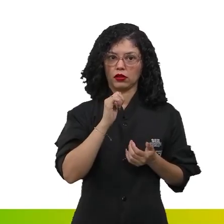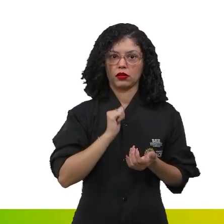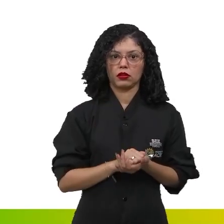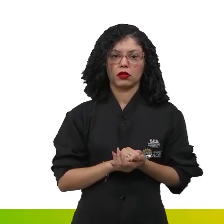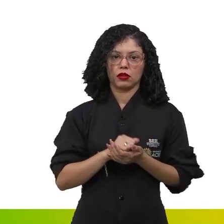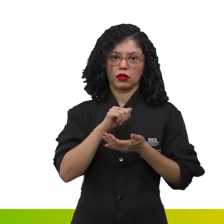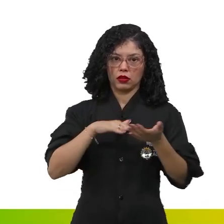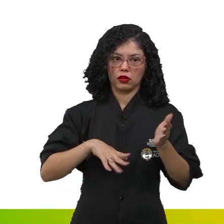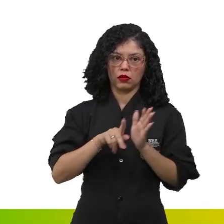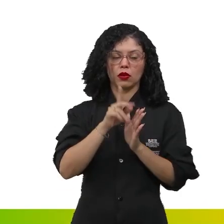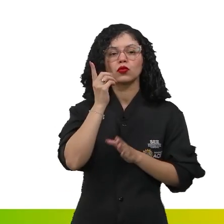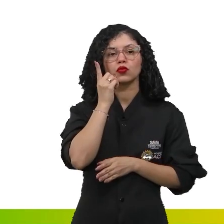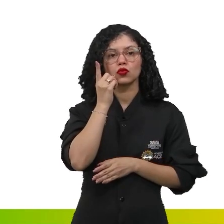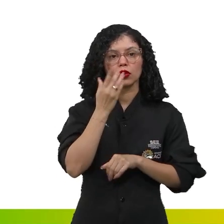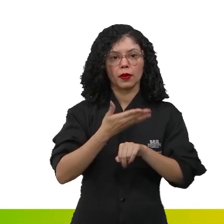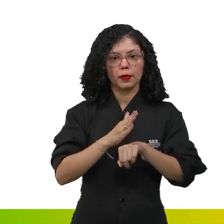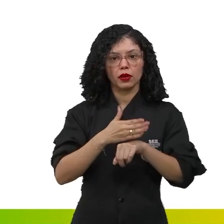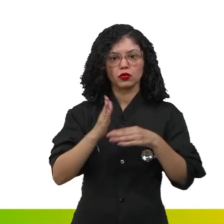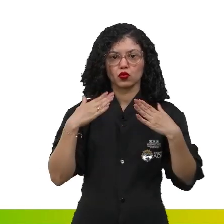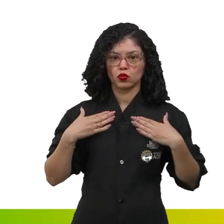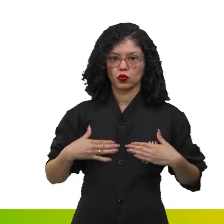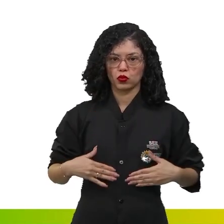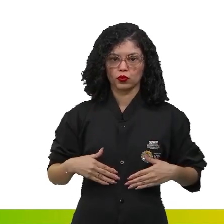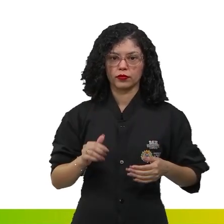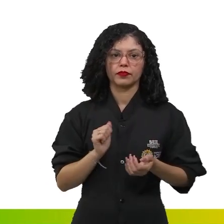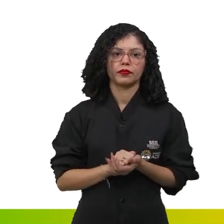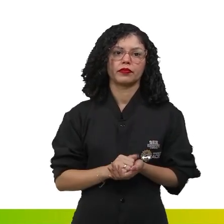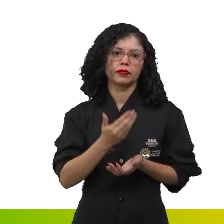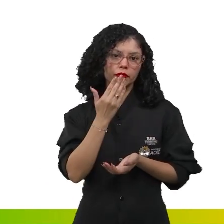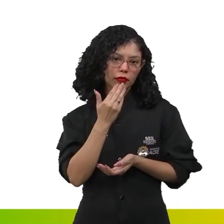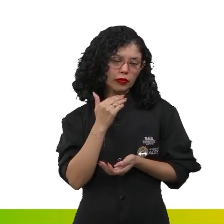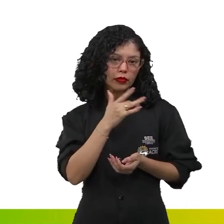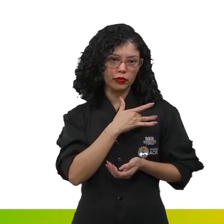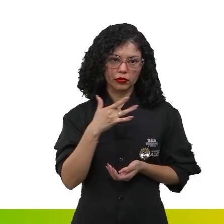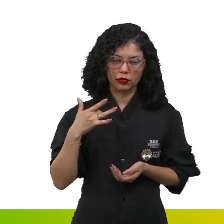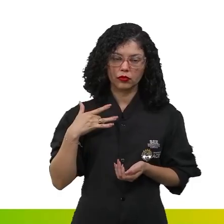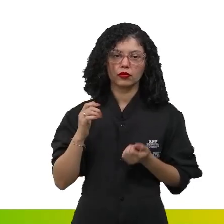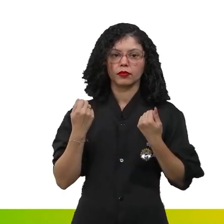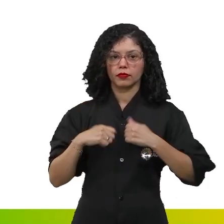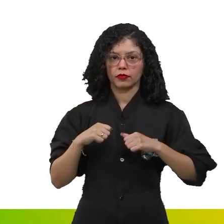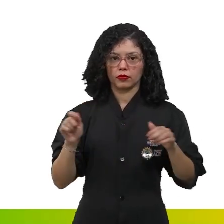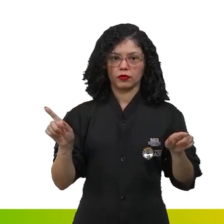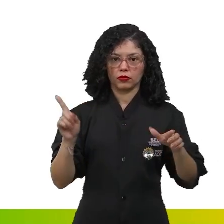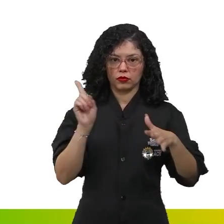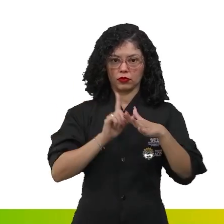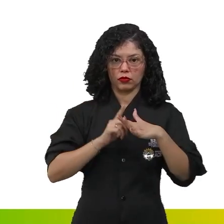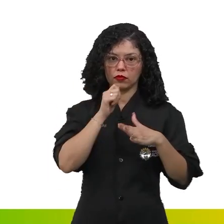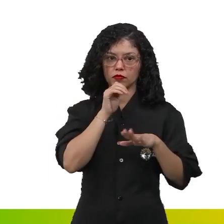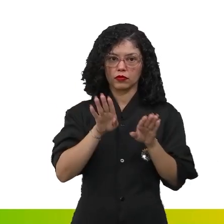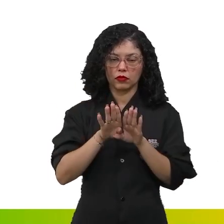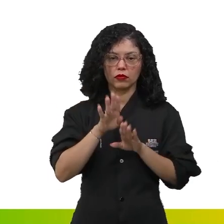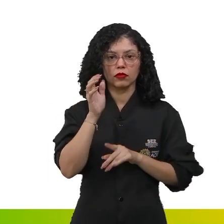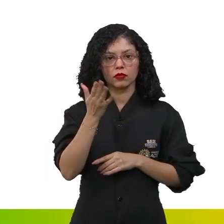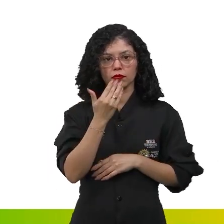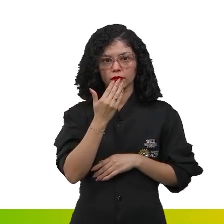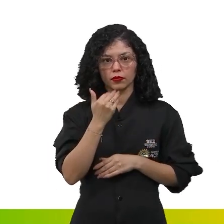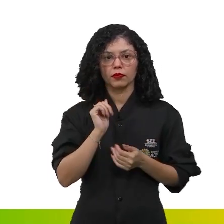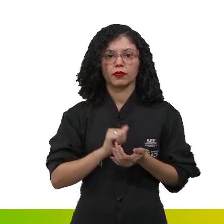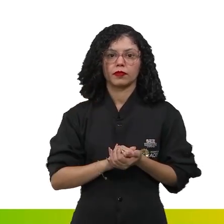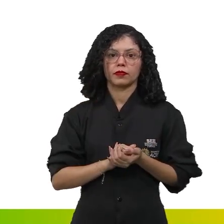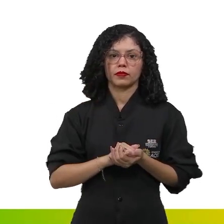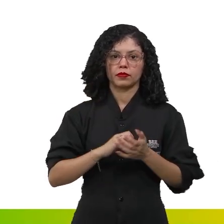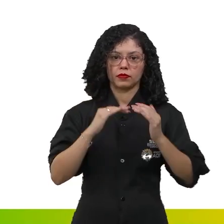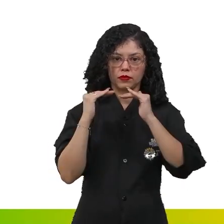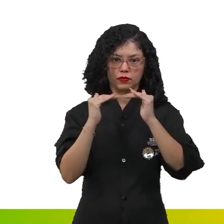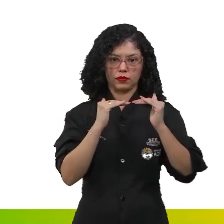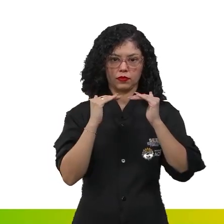para as atividades diárias e práticas corporais. Uma alimentação saudável deve incluir uma variedade de alimentos, respeitando a moderação